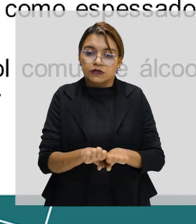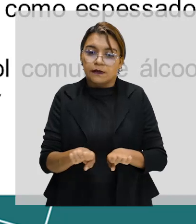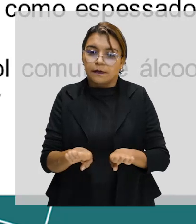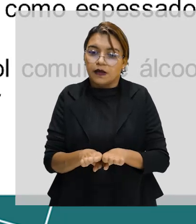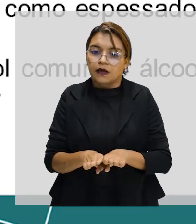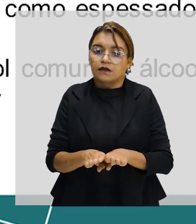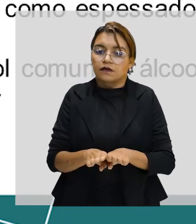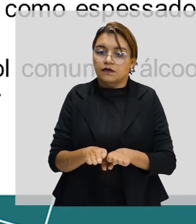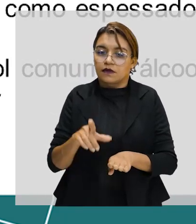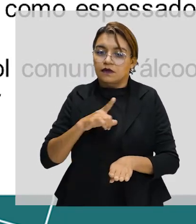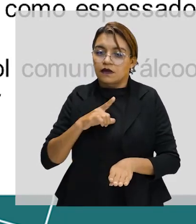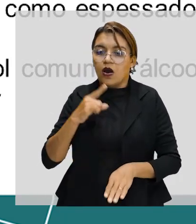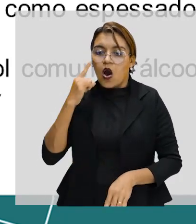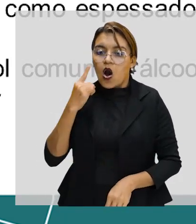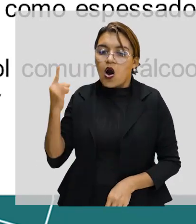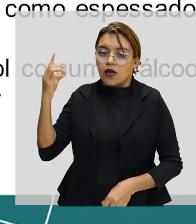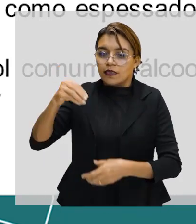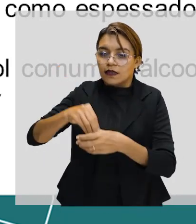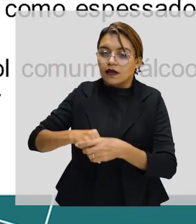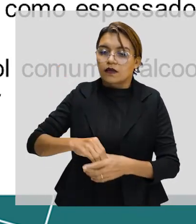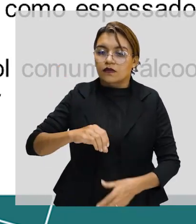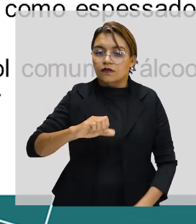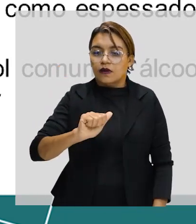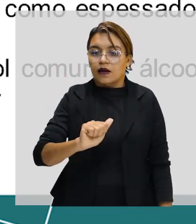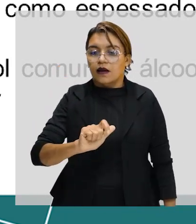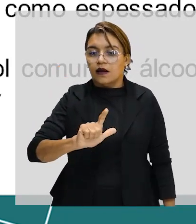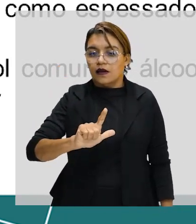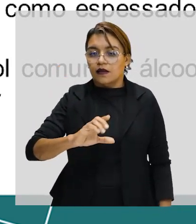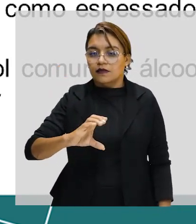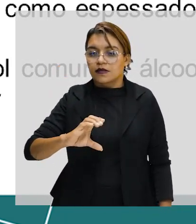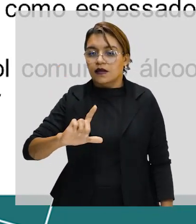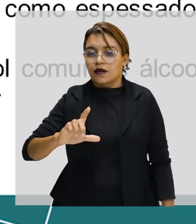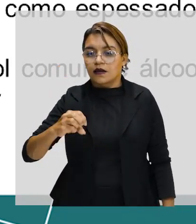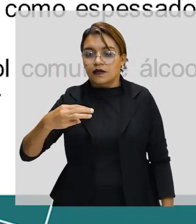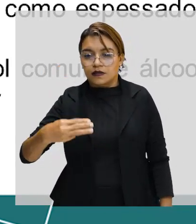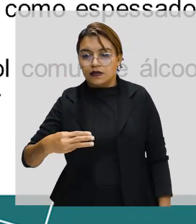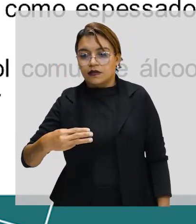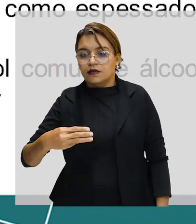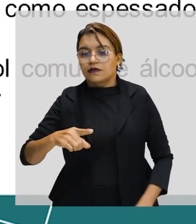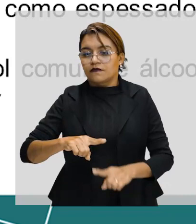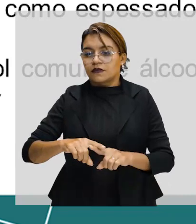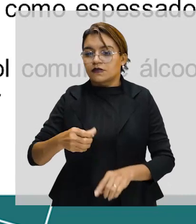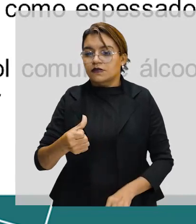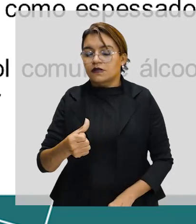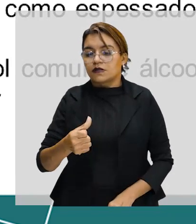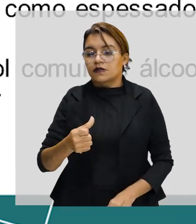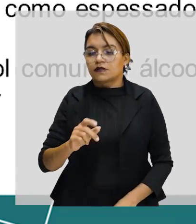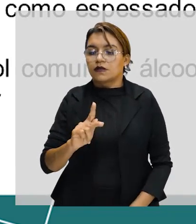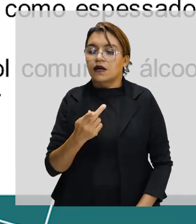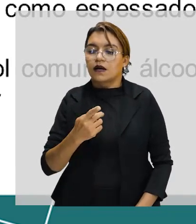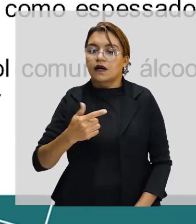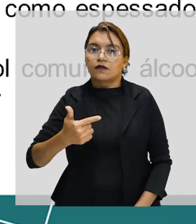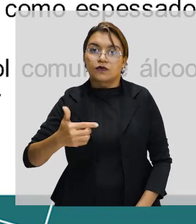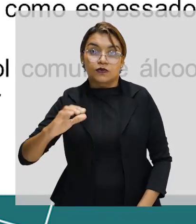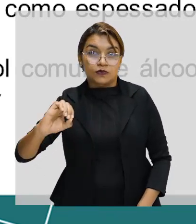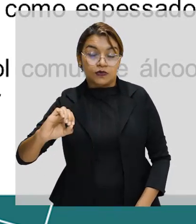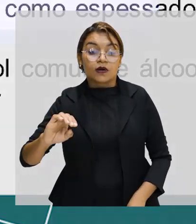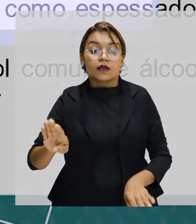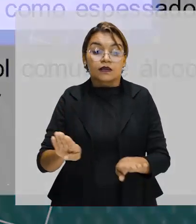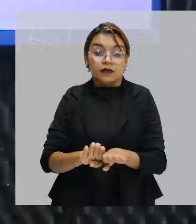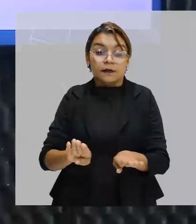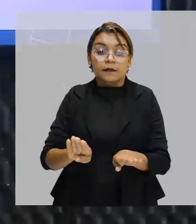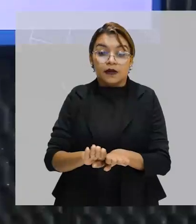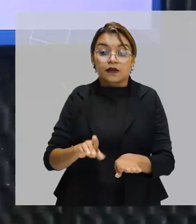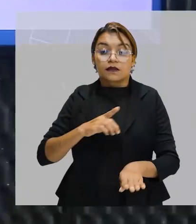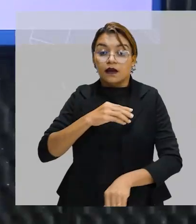de alumínio hidratado, né? Ali está a fórmula. É fundamental, além de conter álcool e também